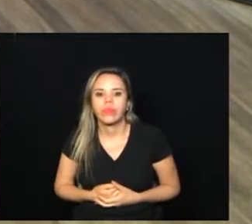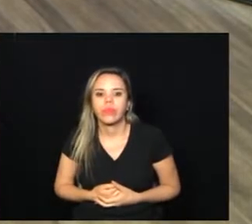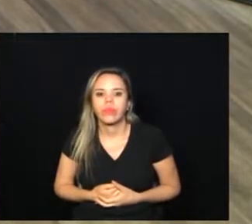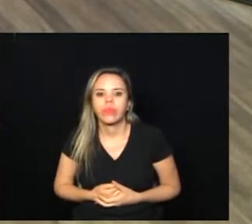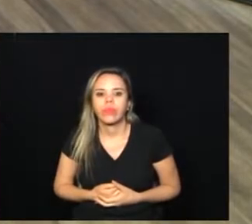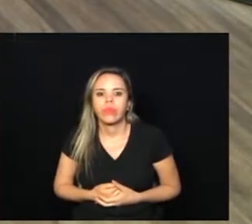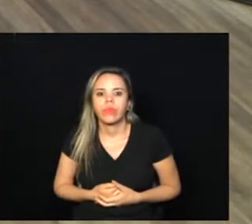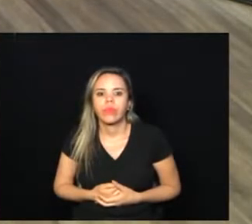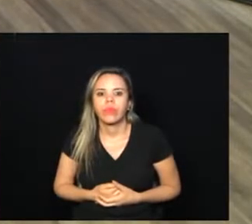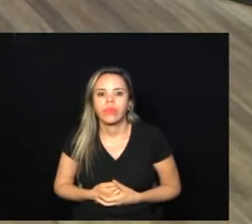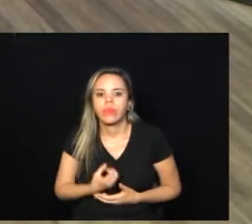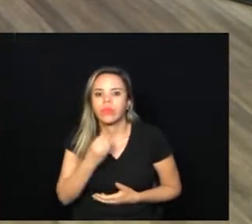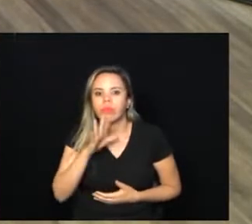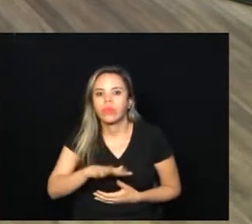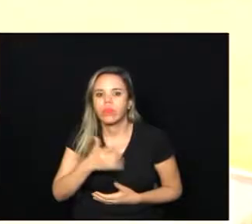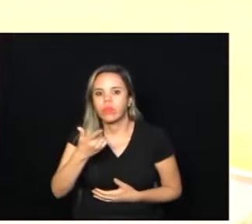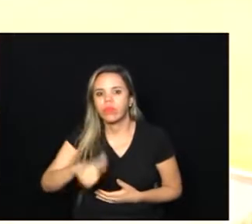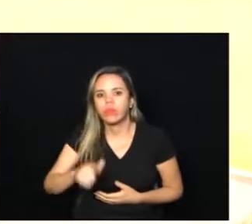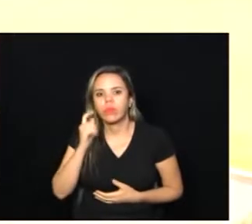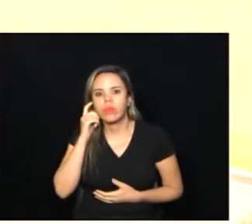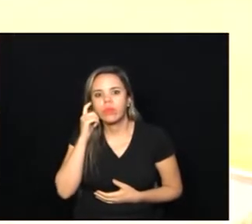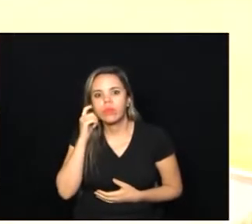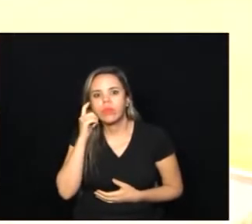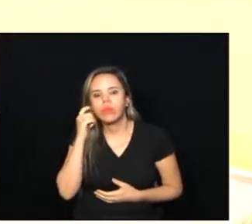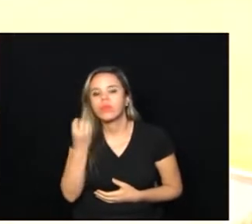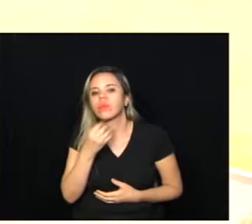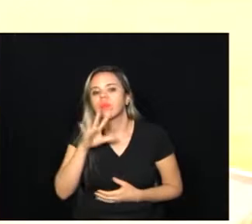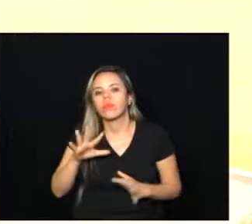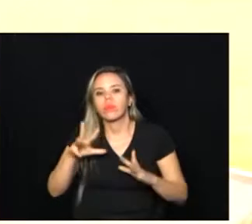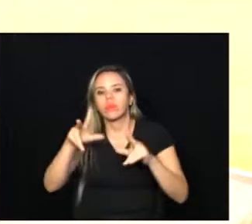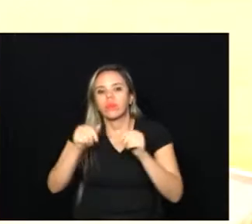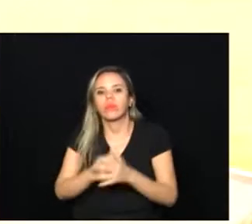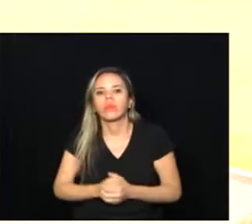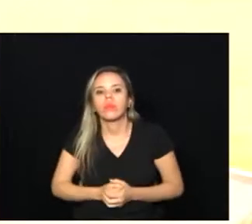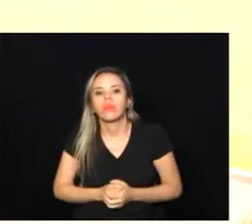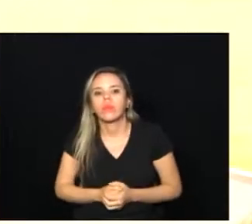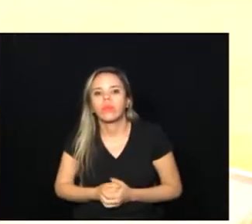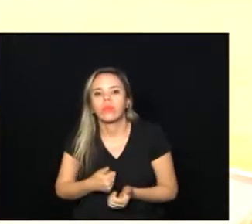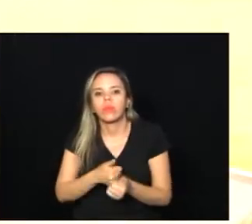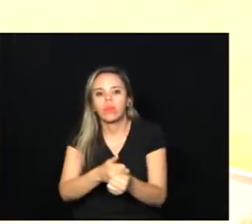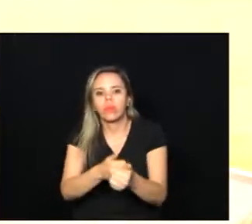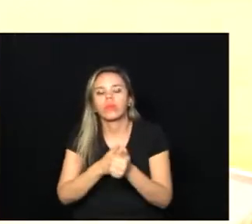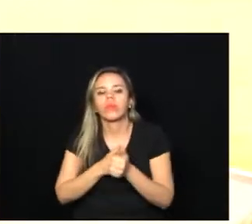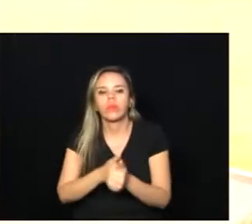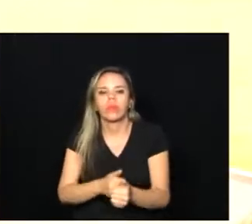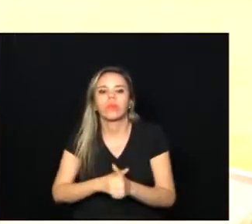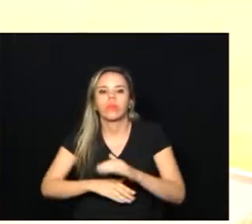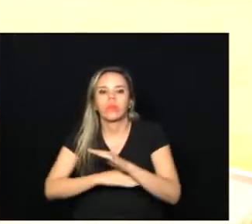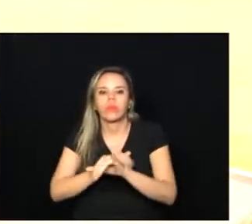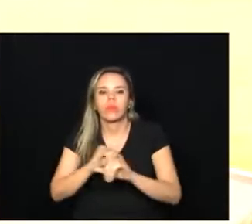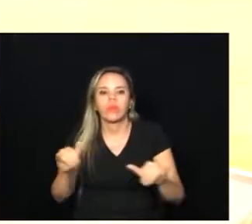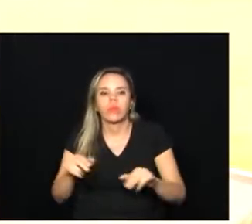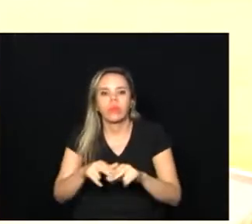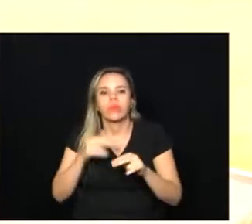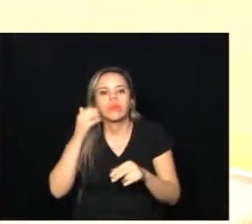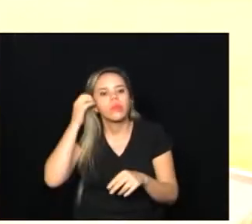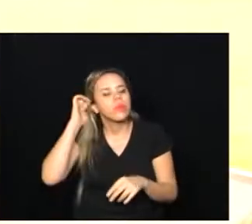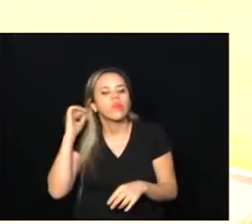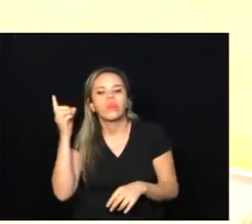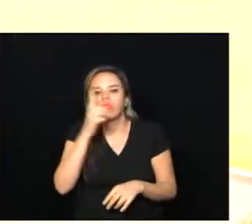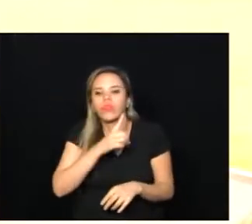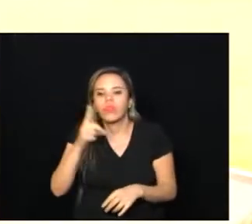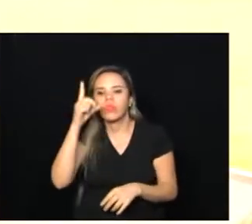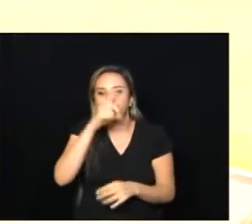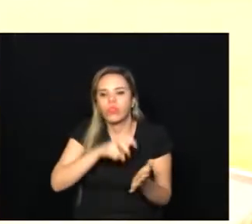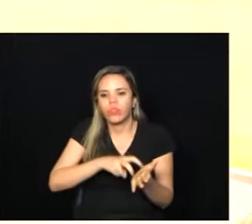É isso aí, Gabriel. Boa tarde mais uma vez para você. Boa tarde para todo mundo acompanhando o Câmara Notícia. Portanto, domingão, não é?